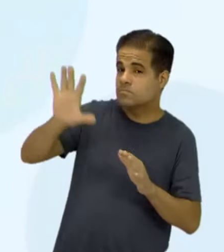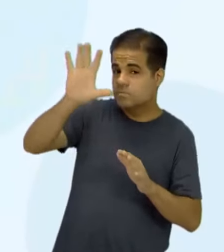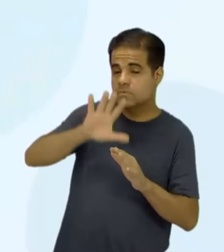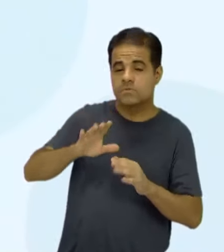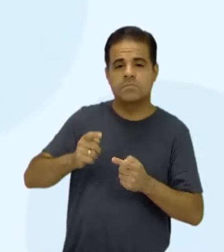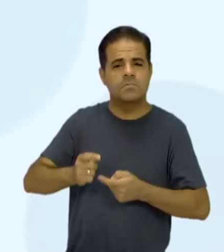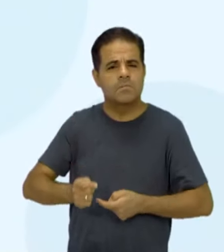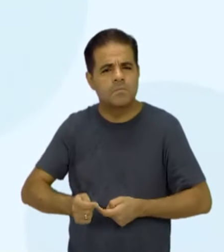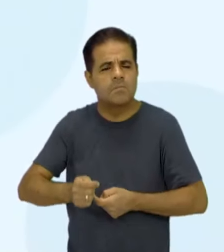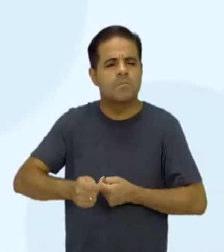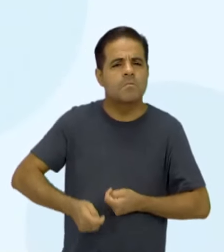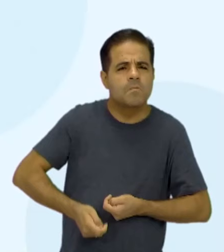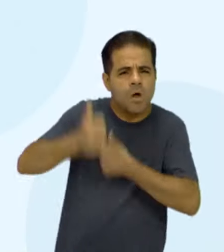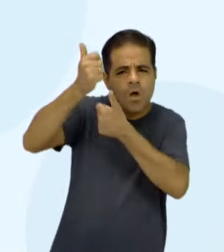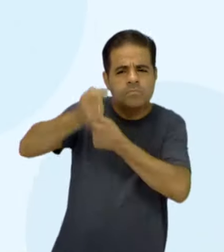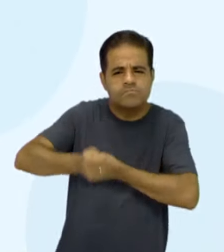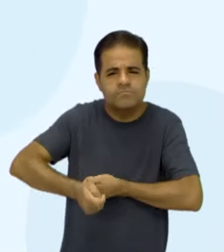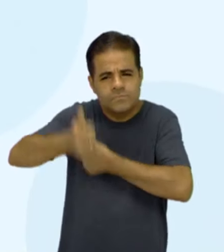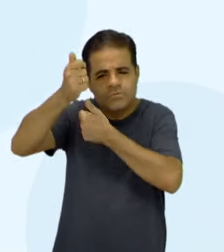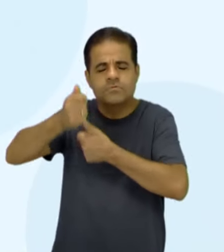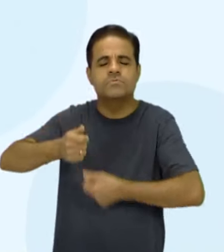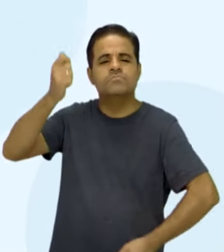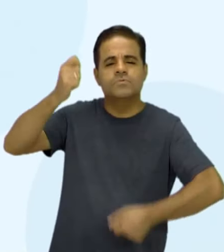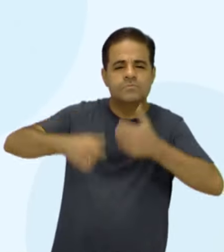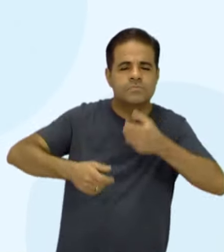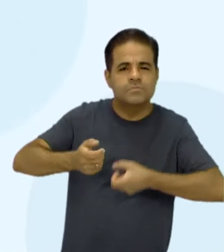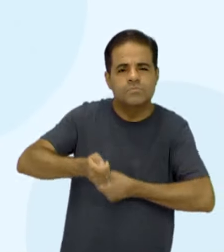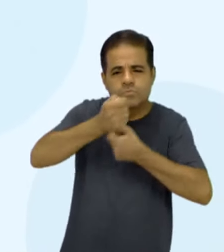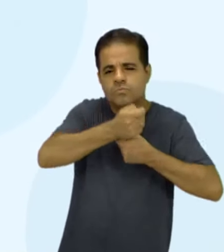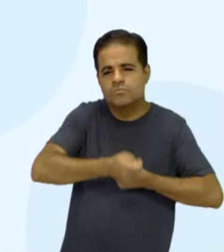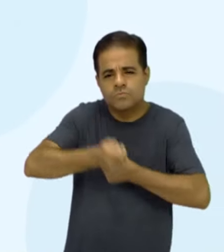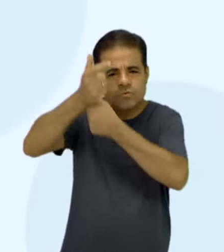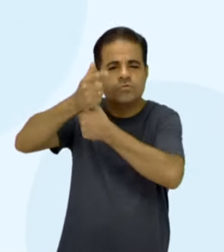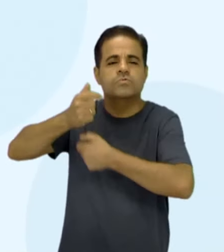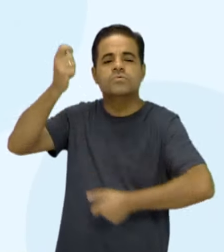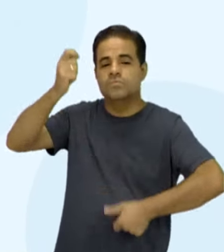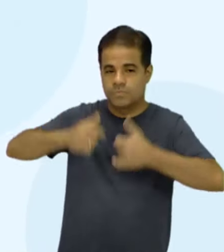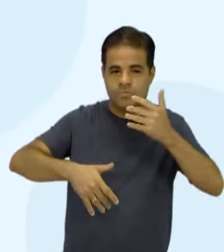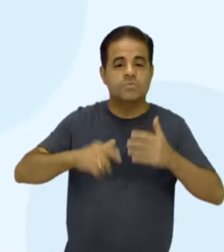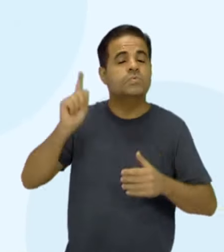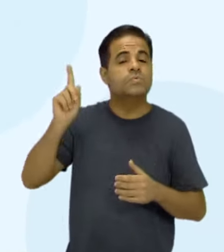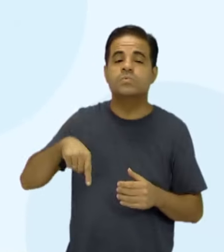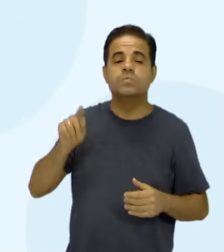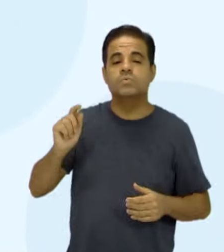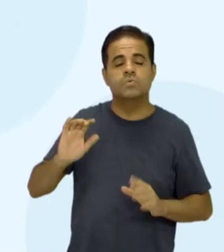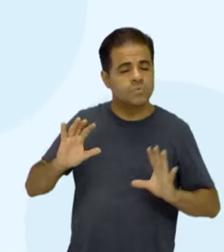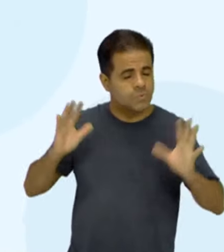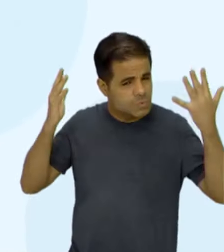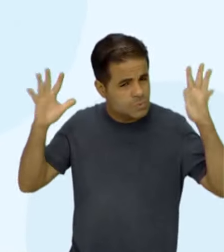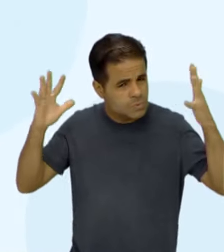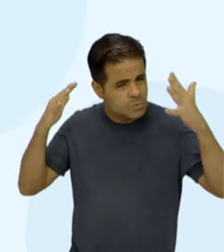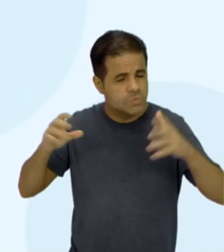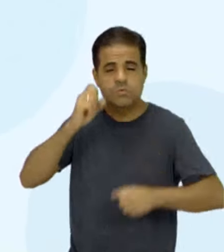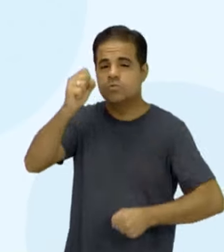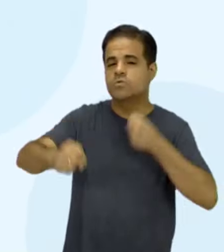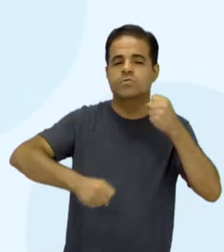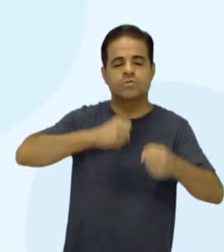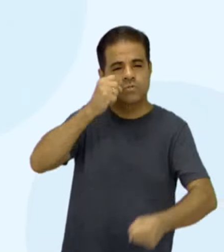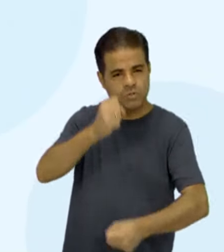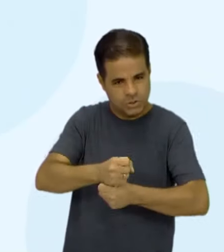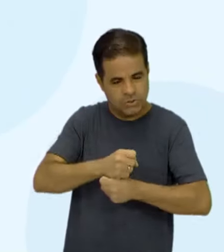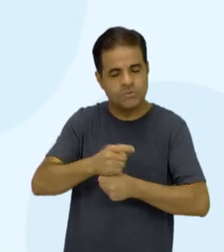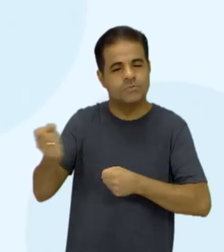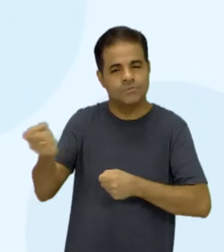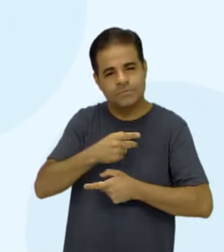além de fogos de artifício e tudo mais tá falando sobre o chinese new year quer a celebração do ano novo